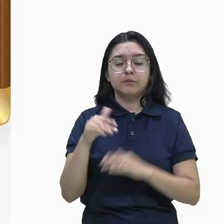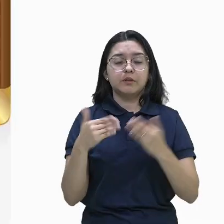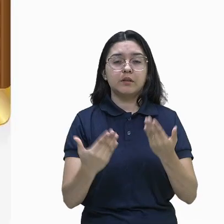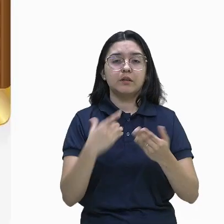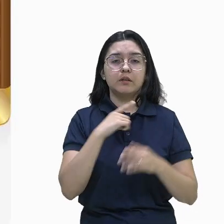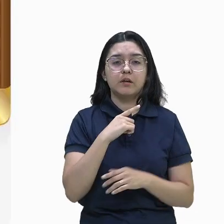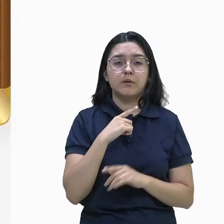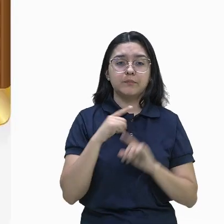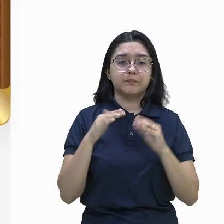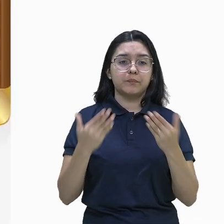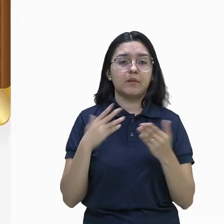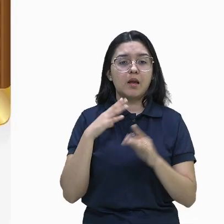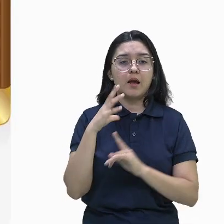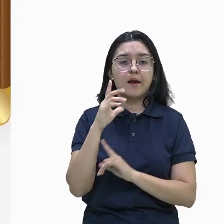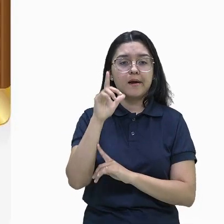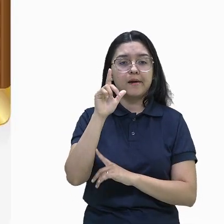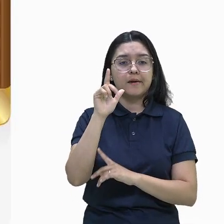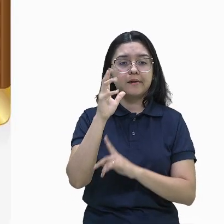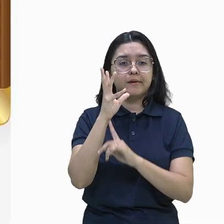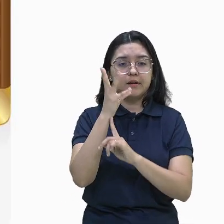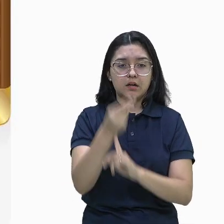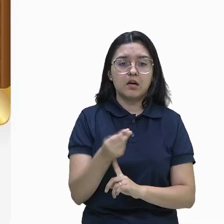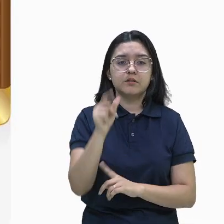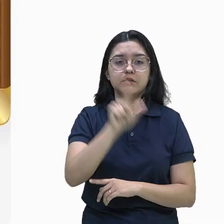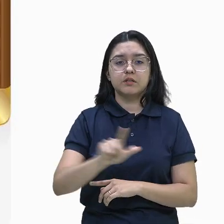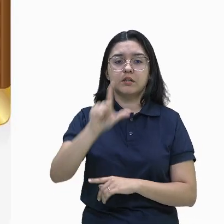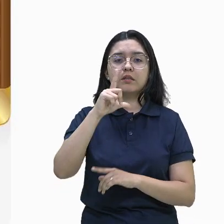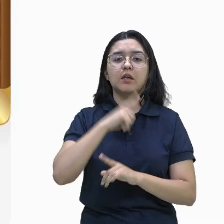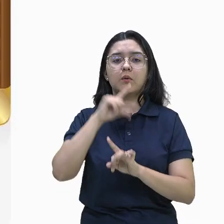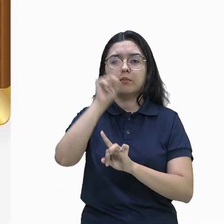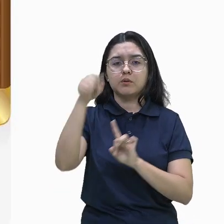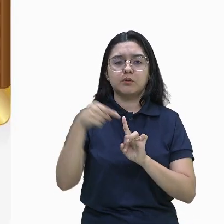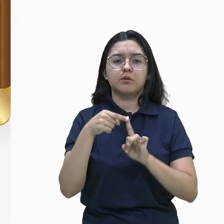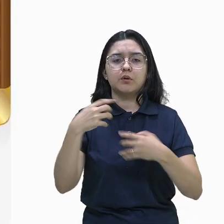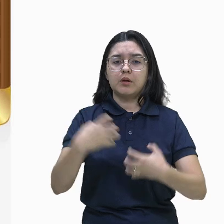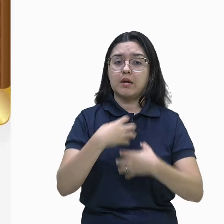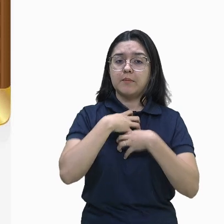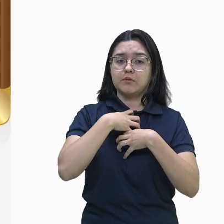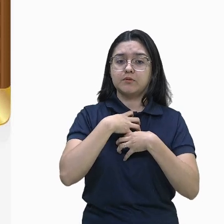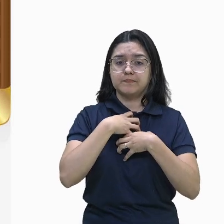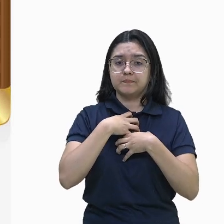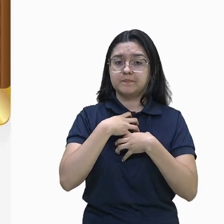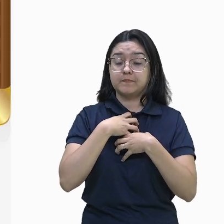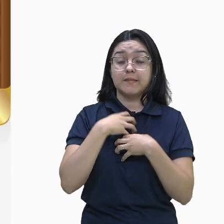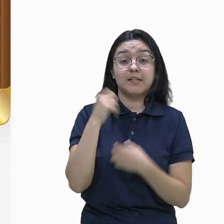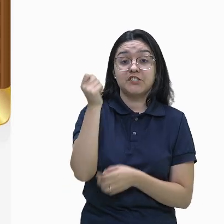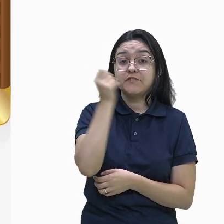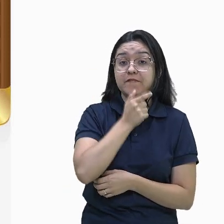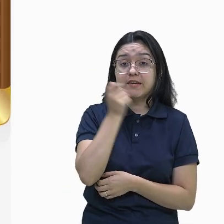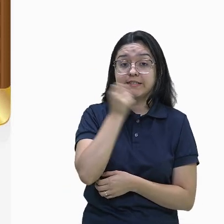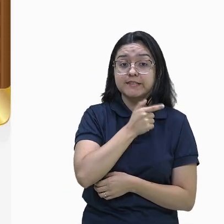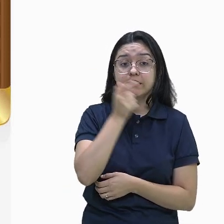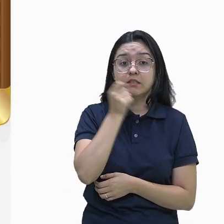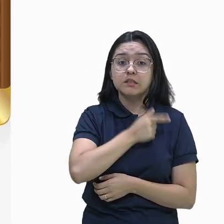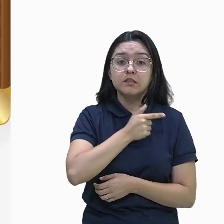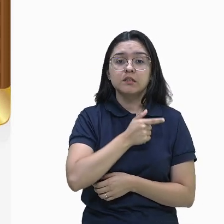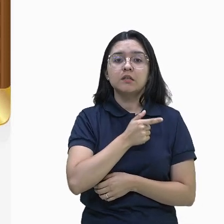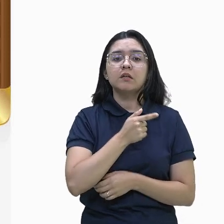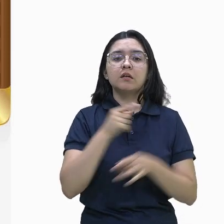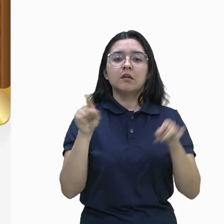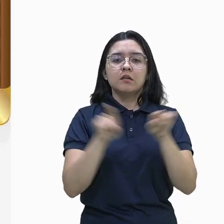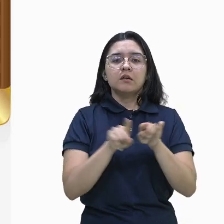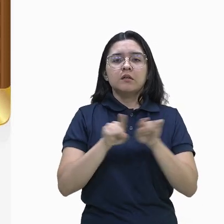arte literária tem funções emocionar, divertir,